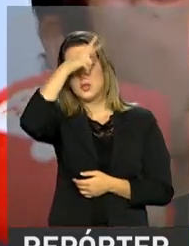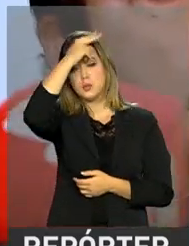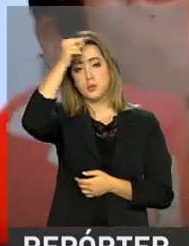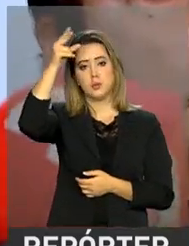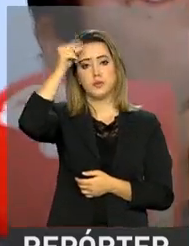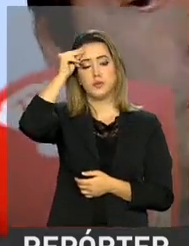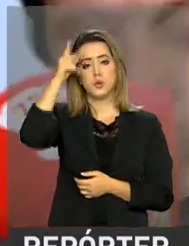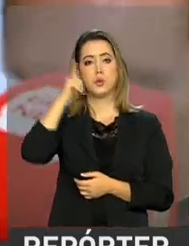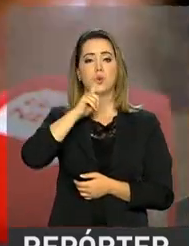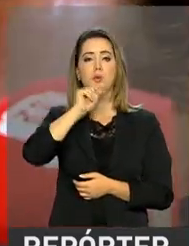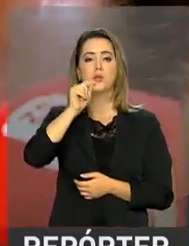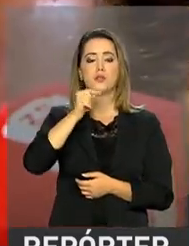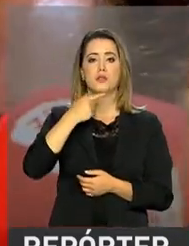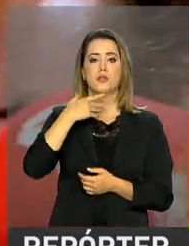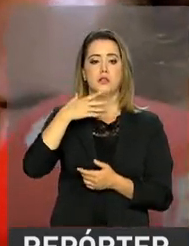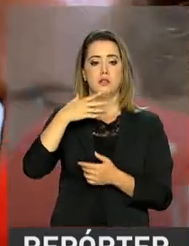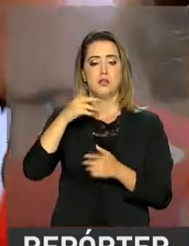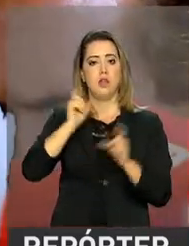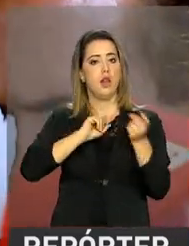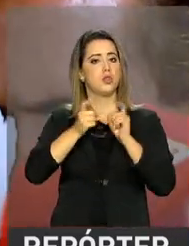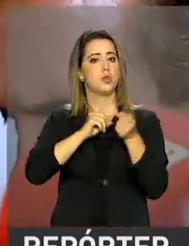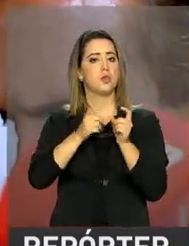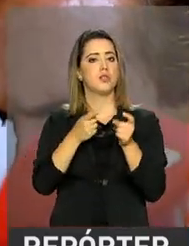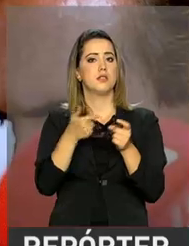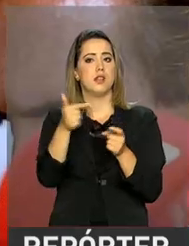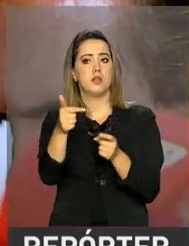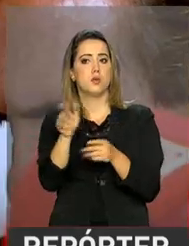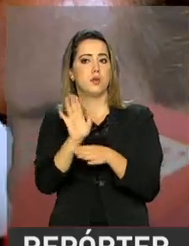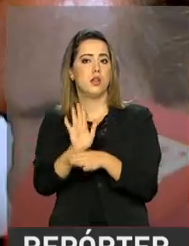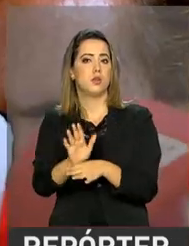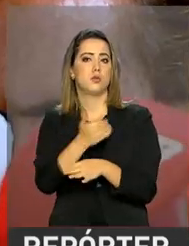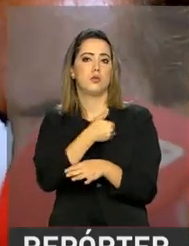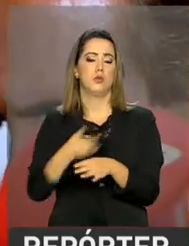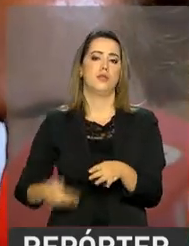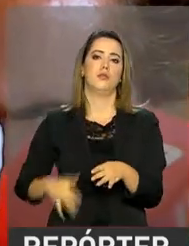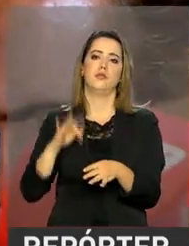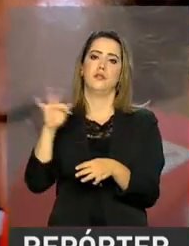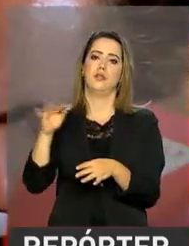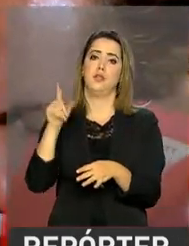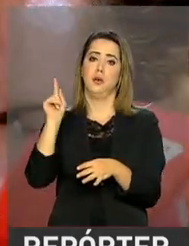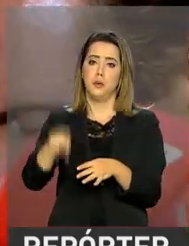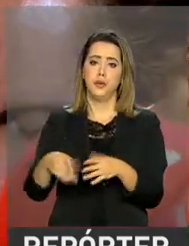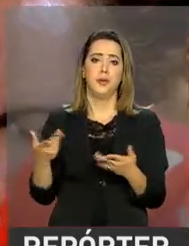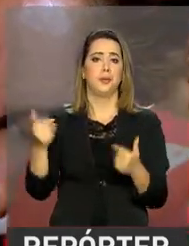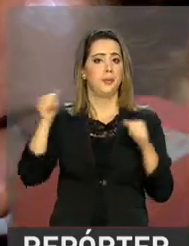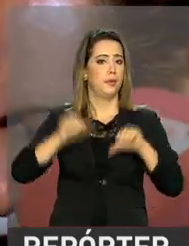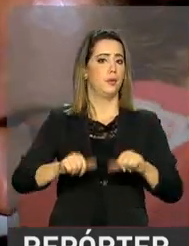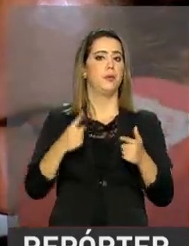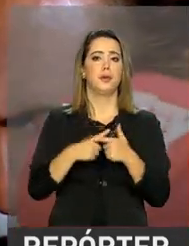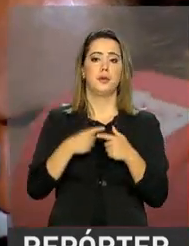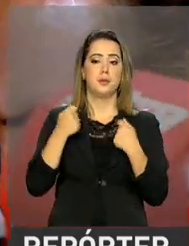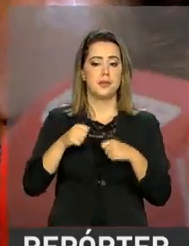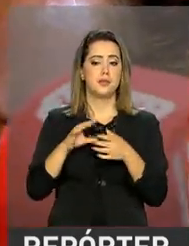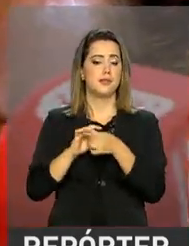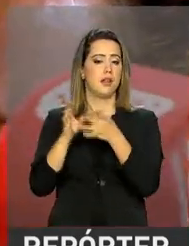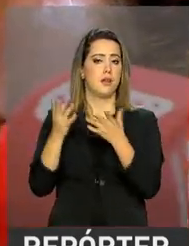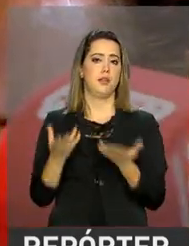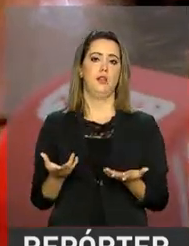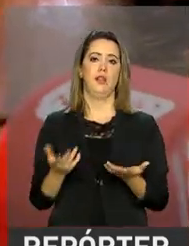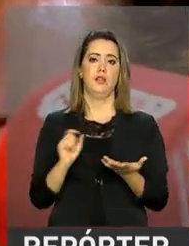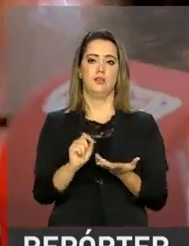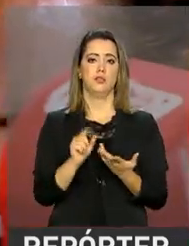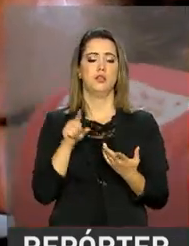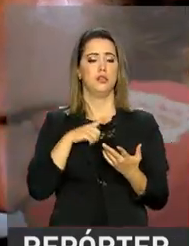pequena conseguir governar sem o apoio do governo federal e isso é muito ruim porque nós vivemos em uma federação então eu acho que tem esse debate de fundo tem